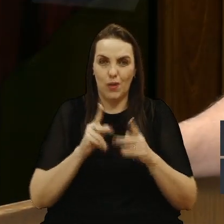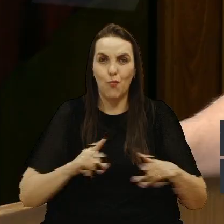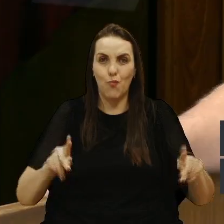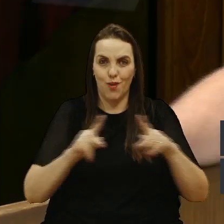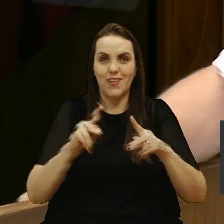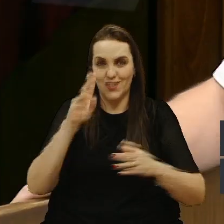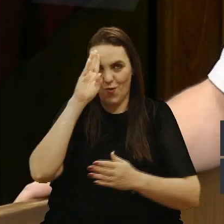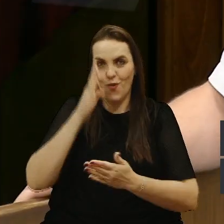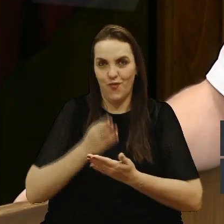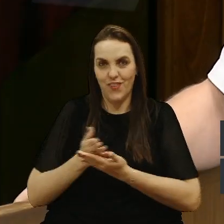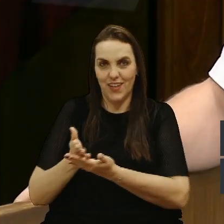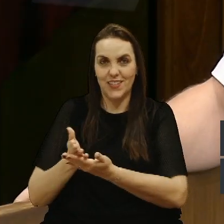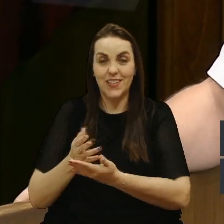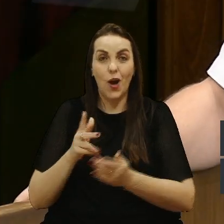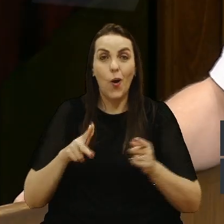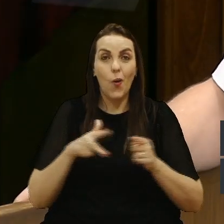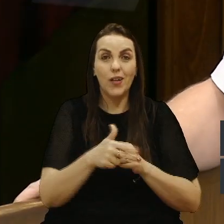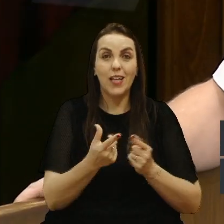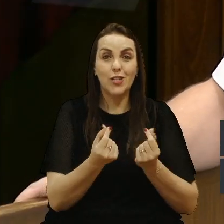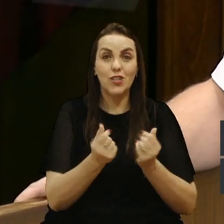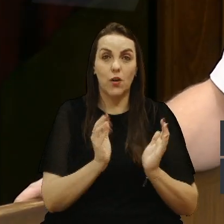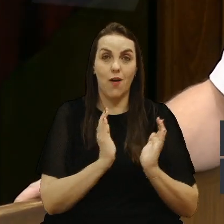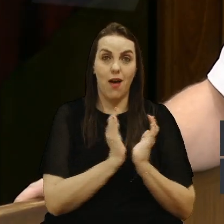é cortar dinheiro da APAI.